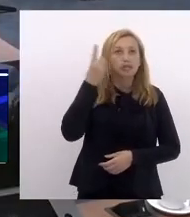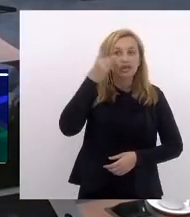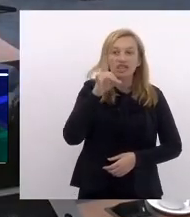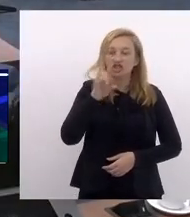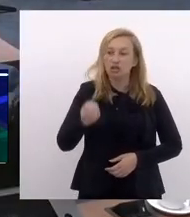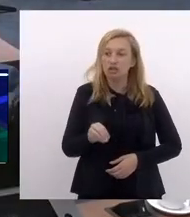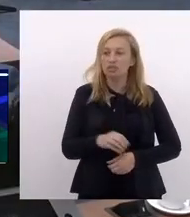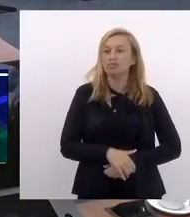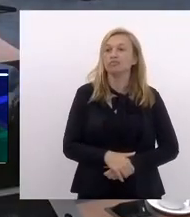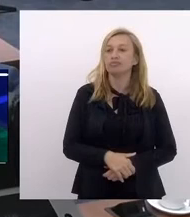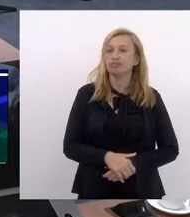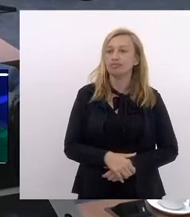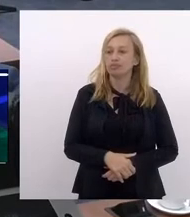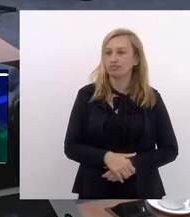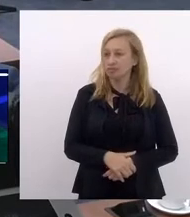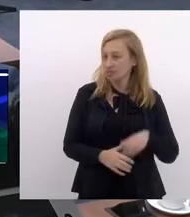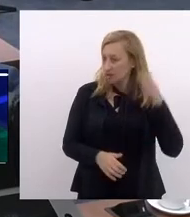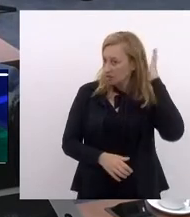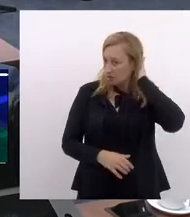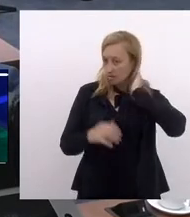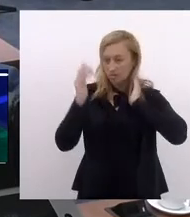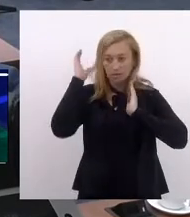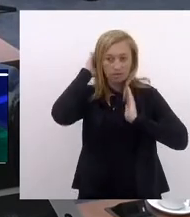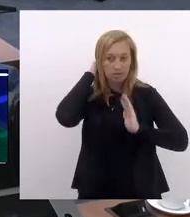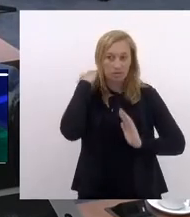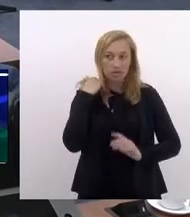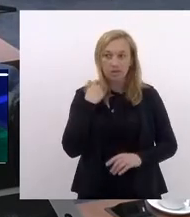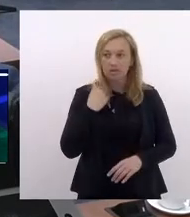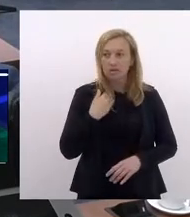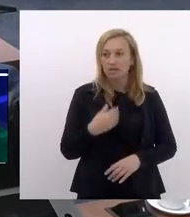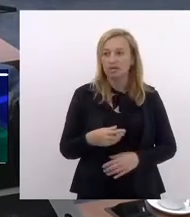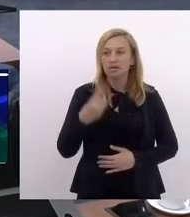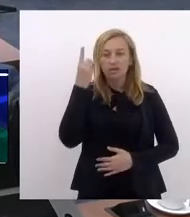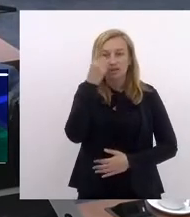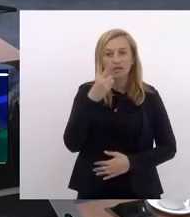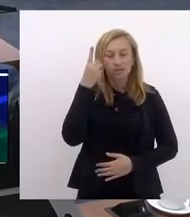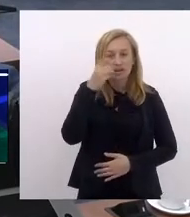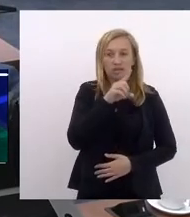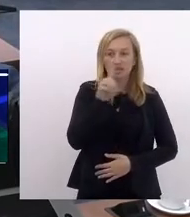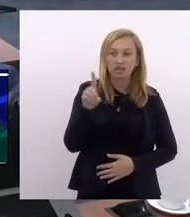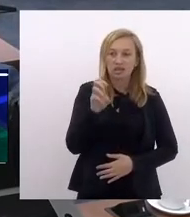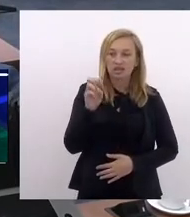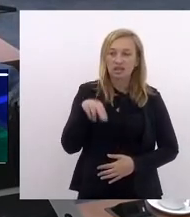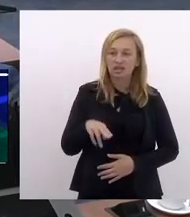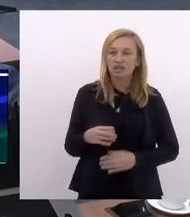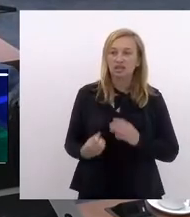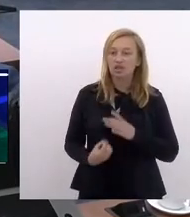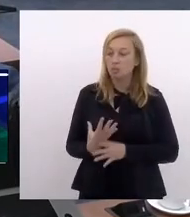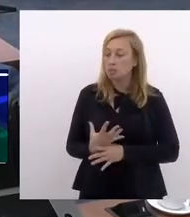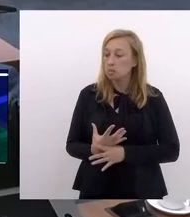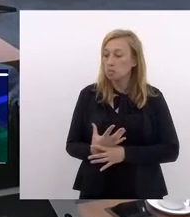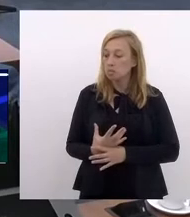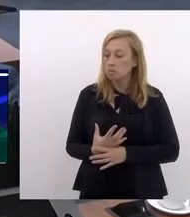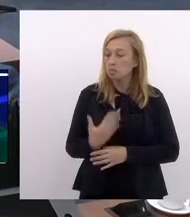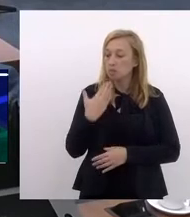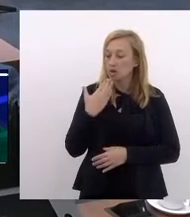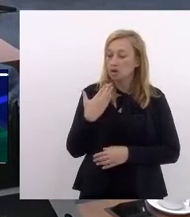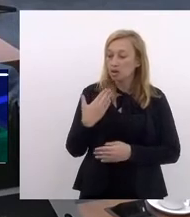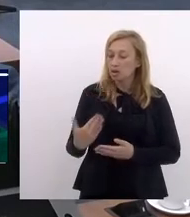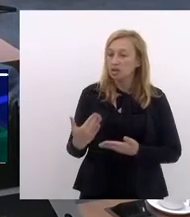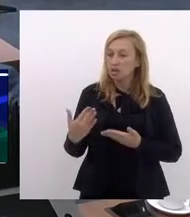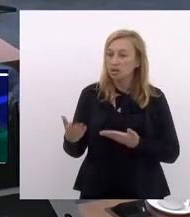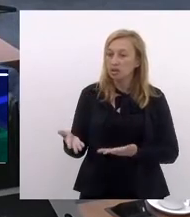Dionísio Lins, a deputada Zeidan, ela é autora. A presidência